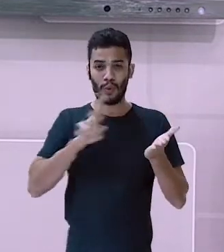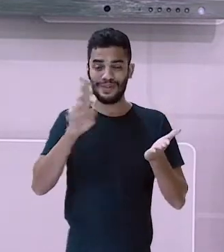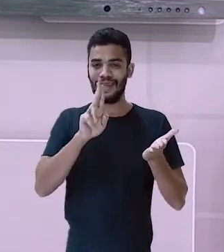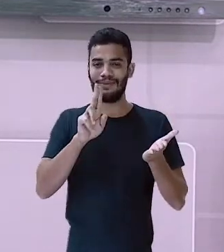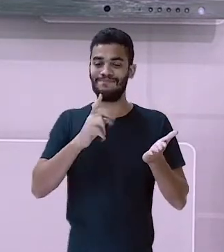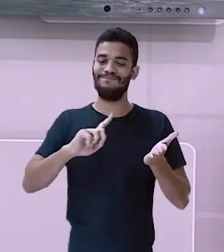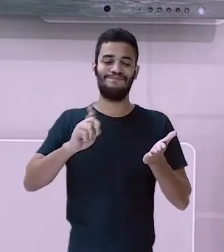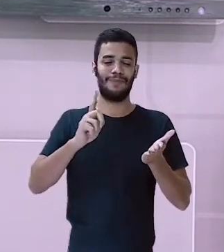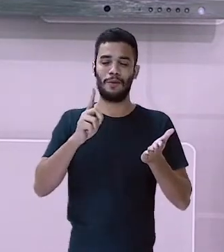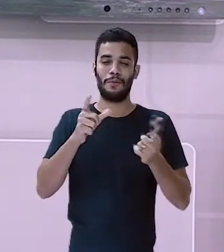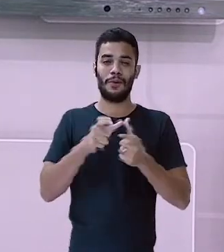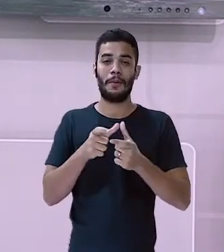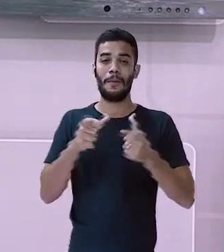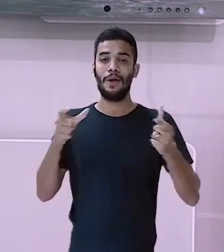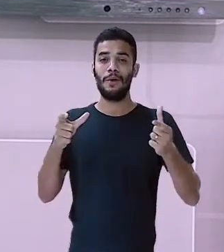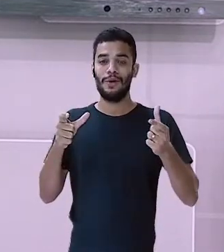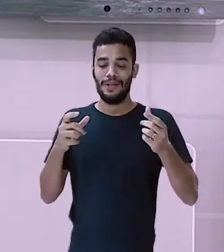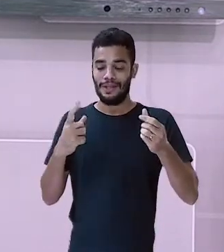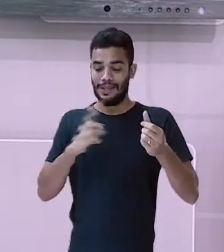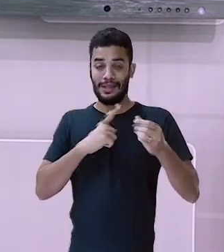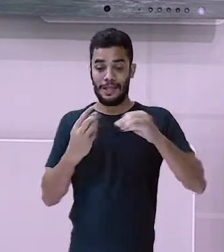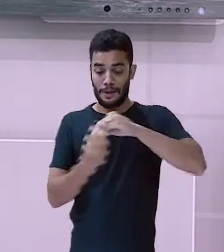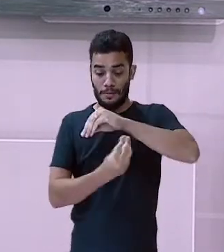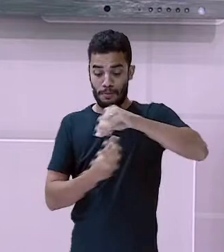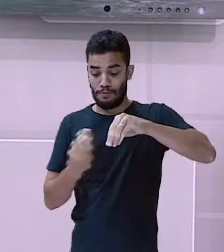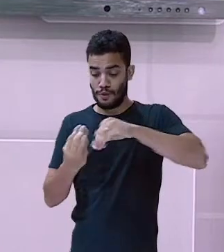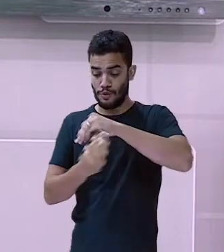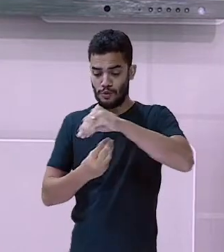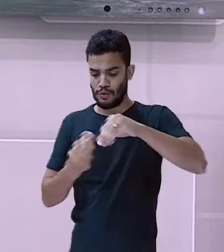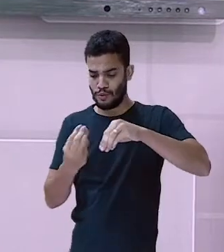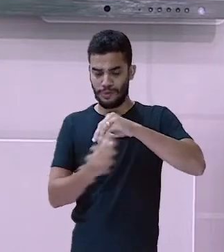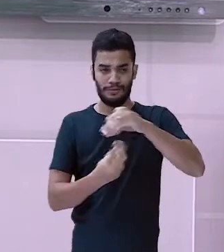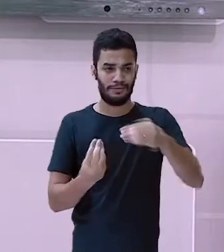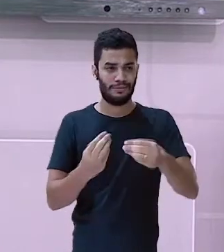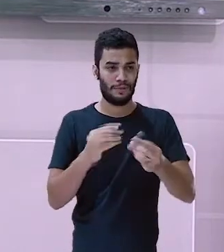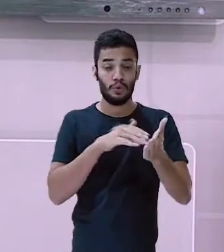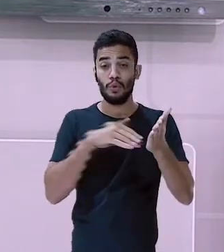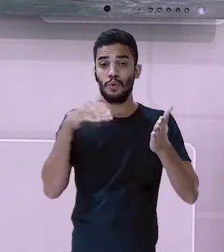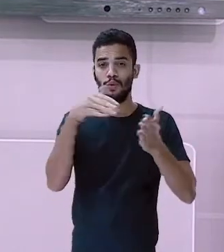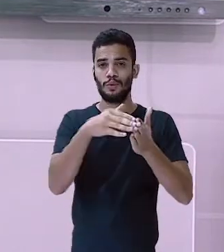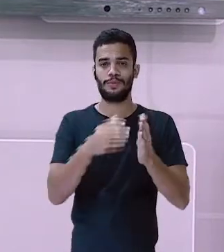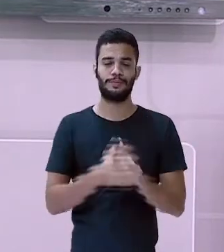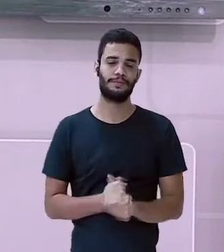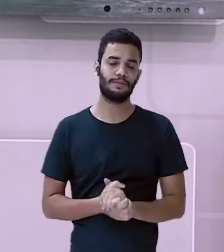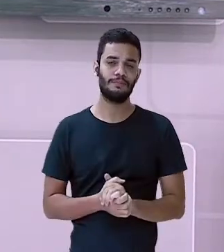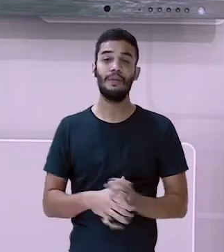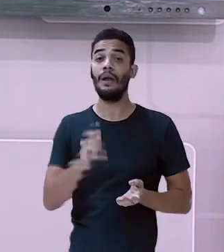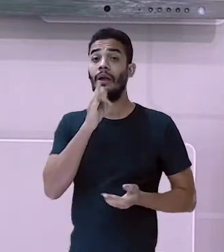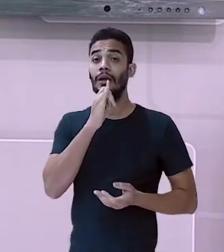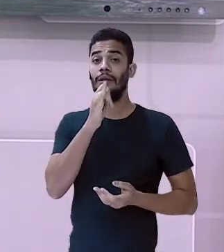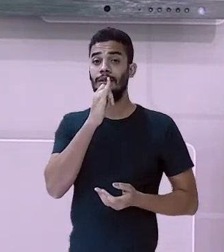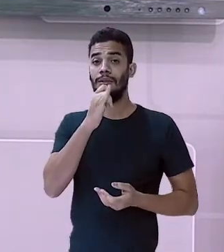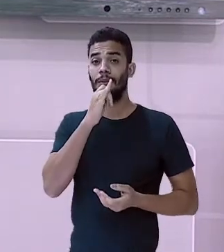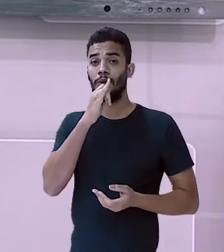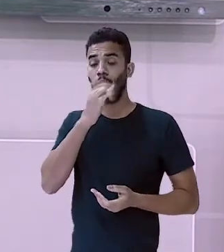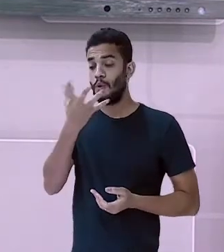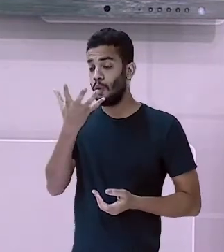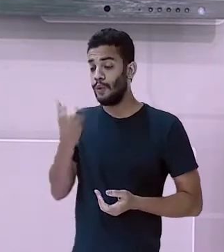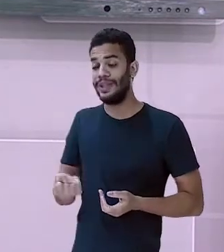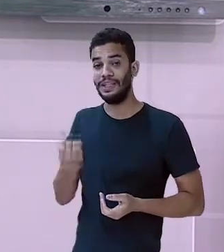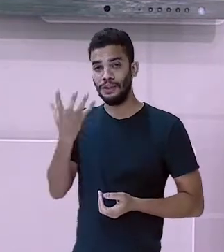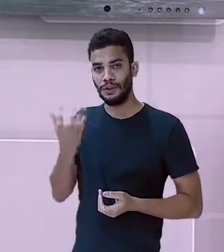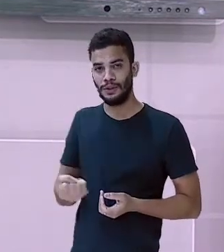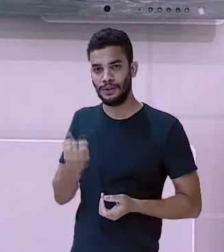de mistura. Quando a gente pega, por exemplo, o leite. O leite, você sabia? Ele é